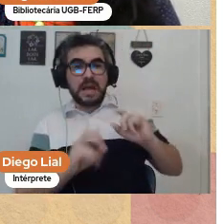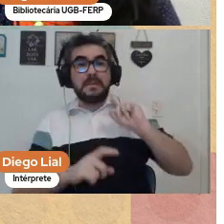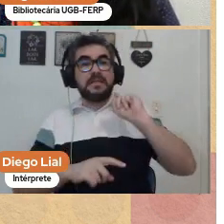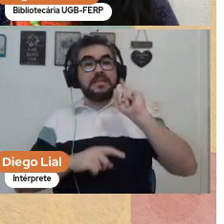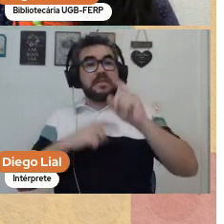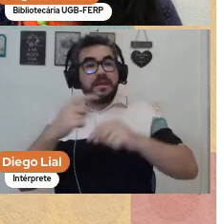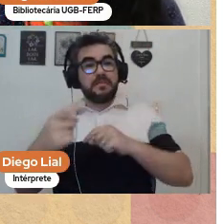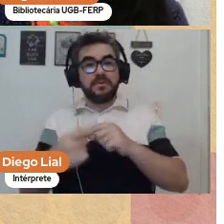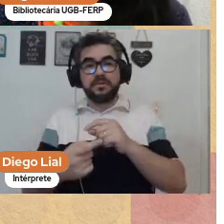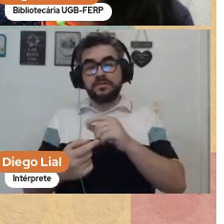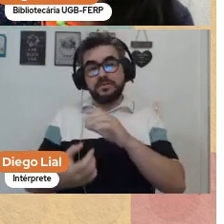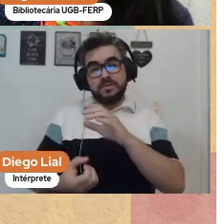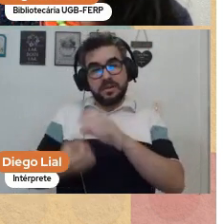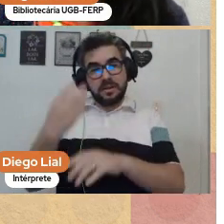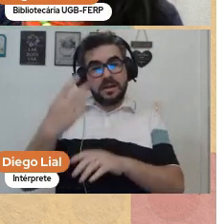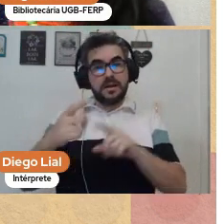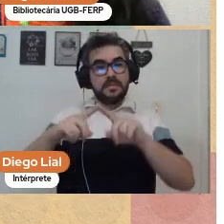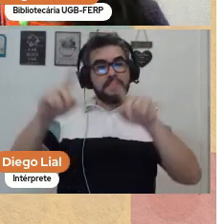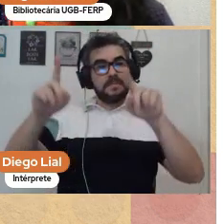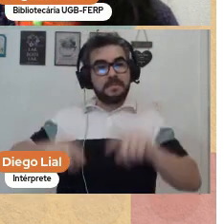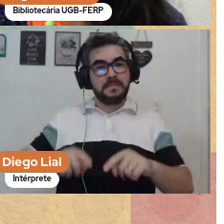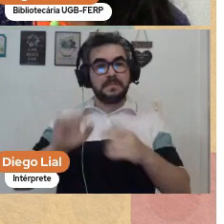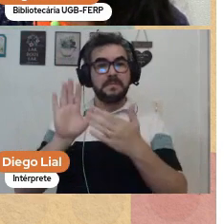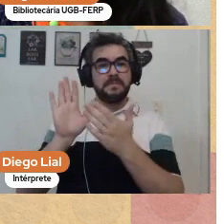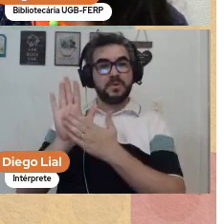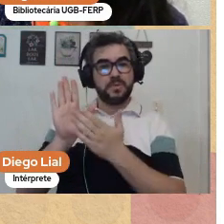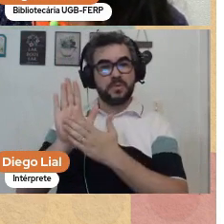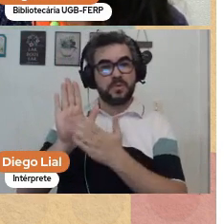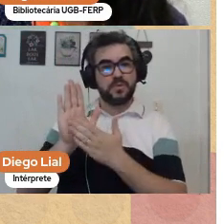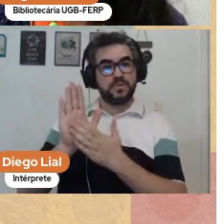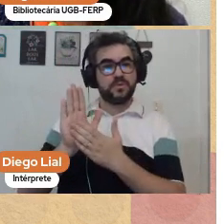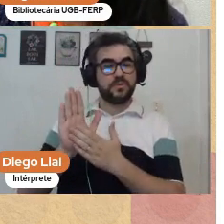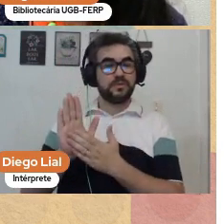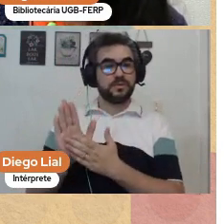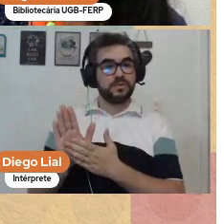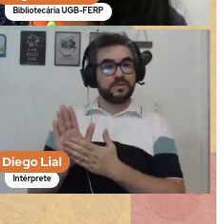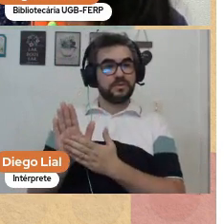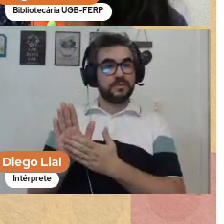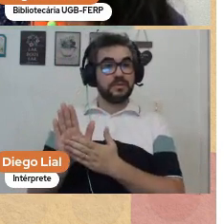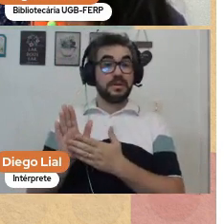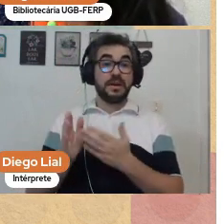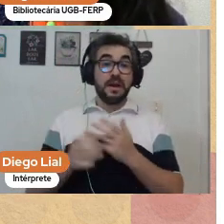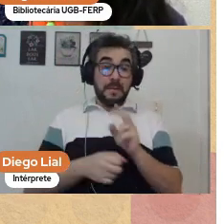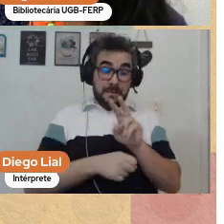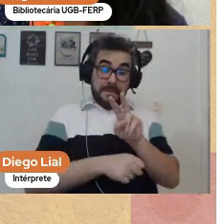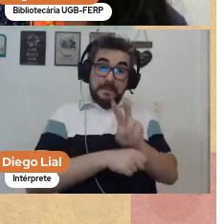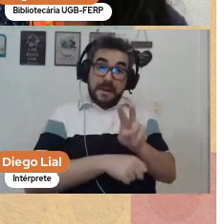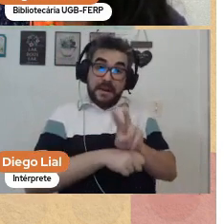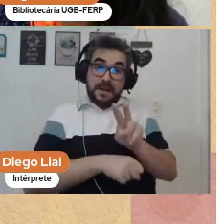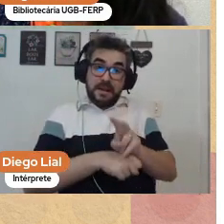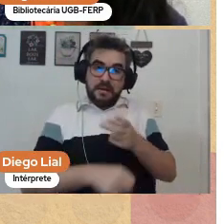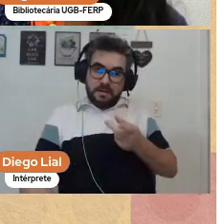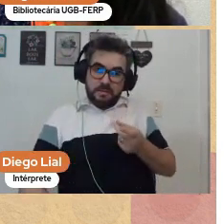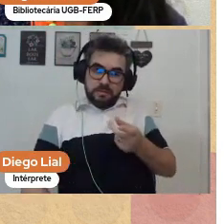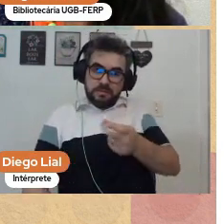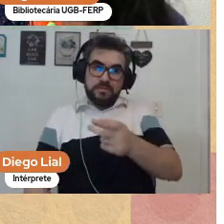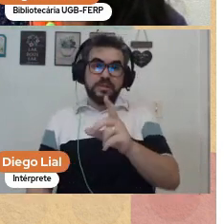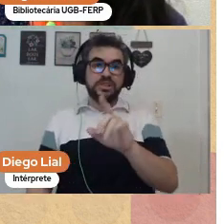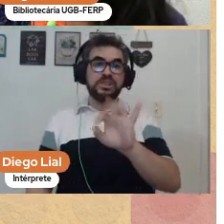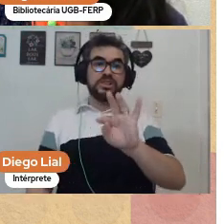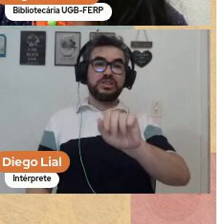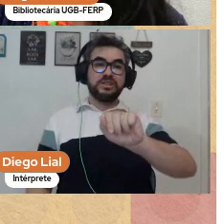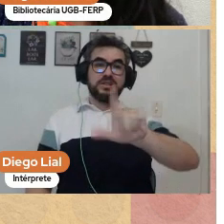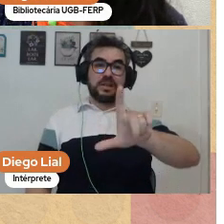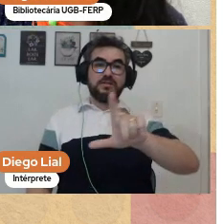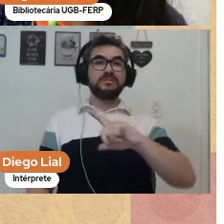momentos desse processo, né? E a preservação digital tem etapas, né? Tem aquela etapa mínima, tem